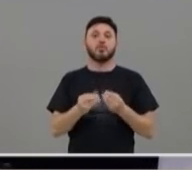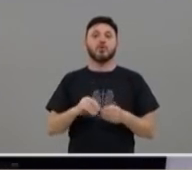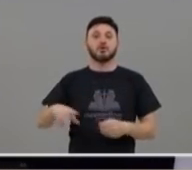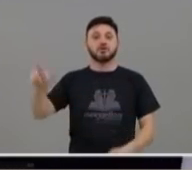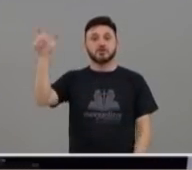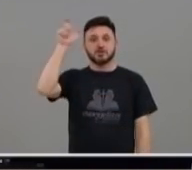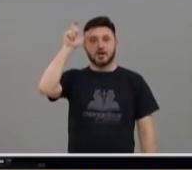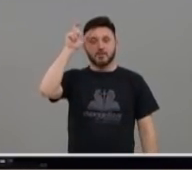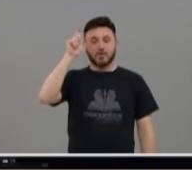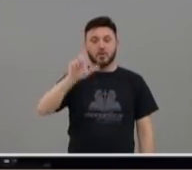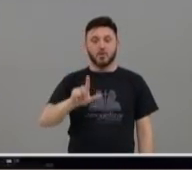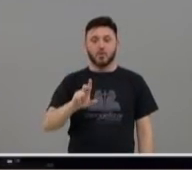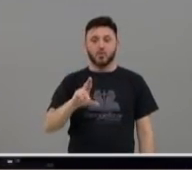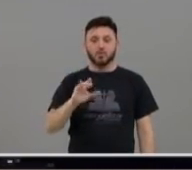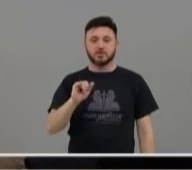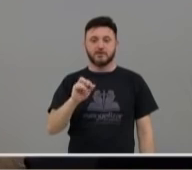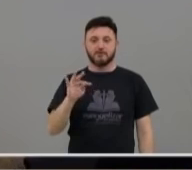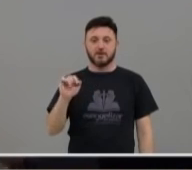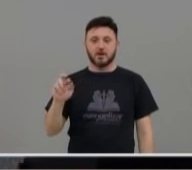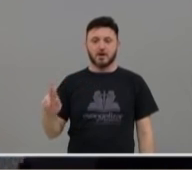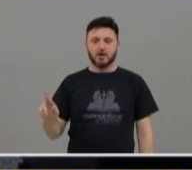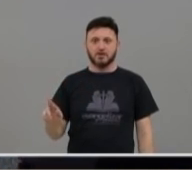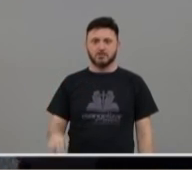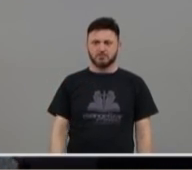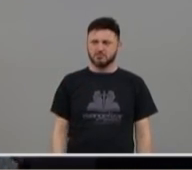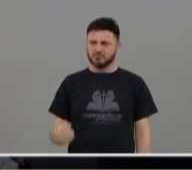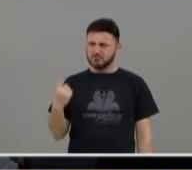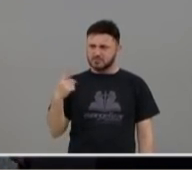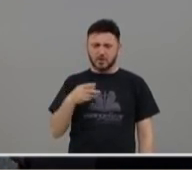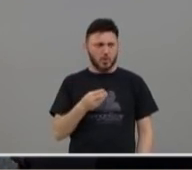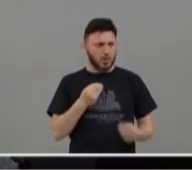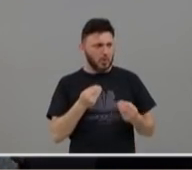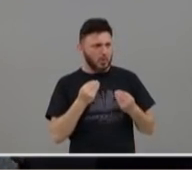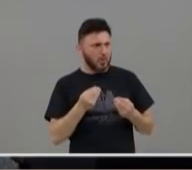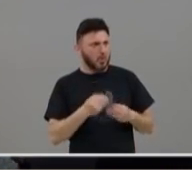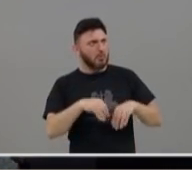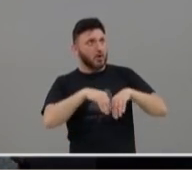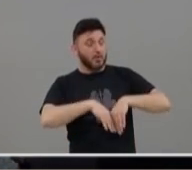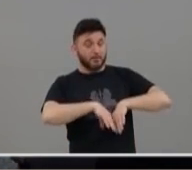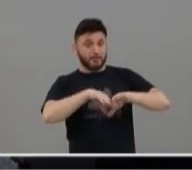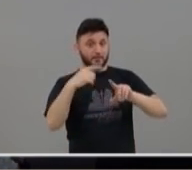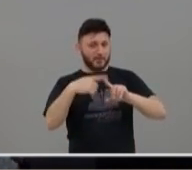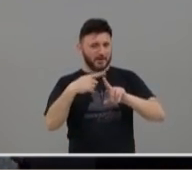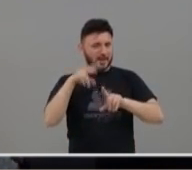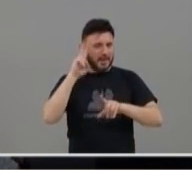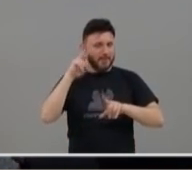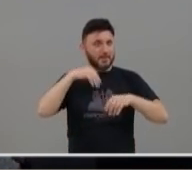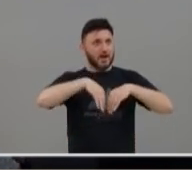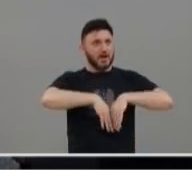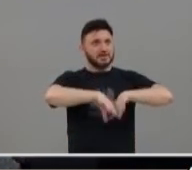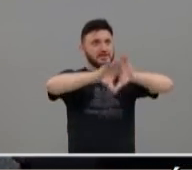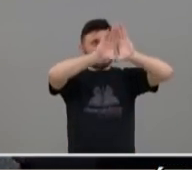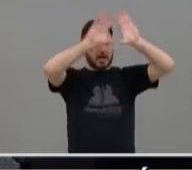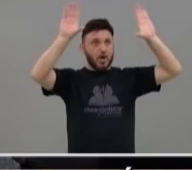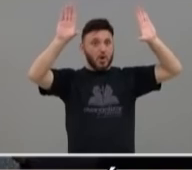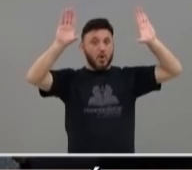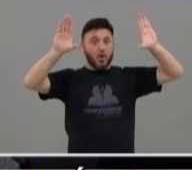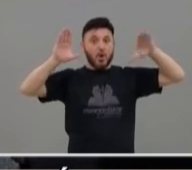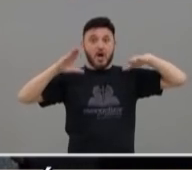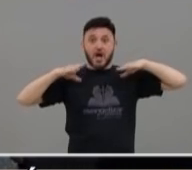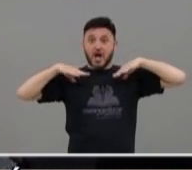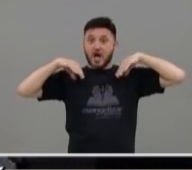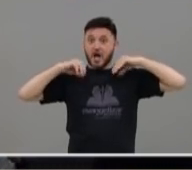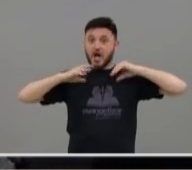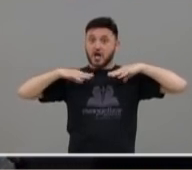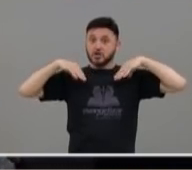gente começa a perceber como, padre, que jeito que era isso? No céu, Lúcifer era um dos anjos mais lindos